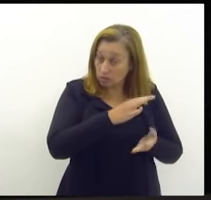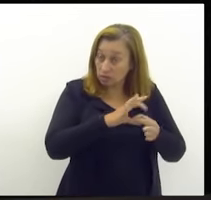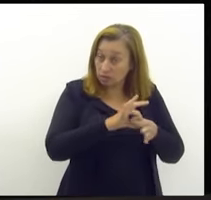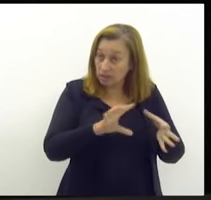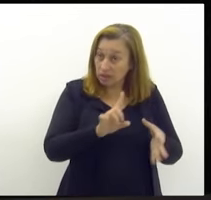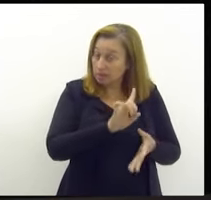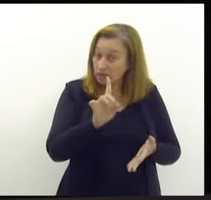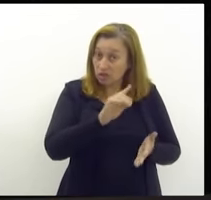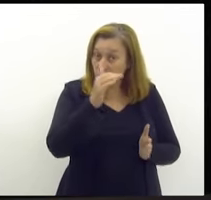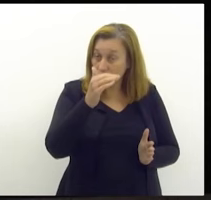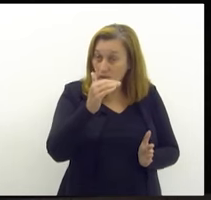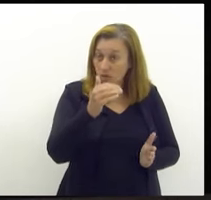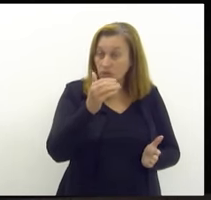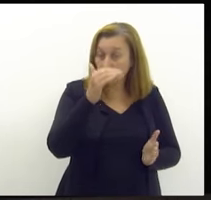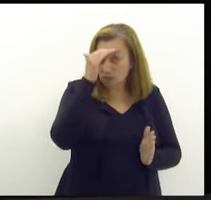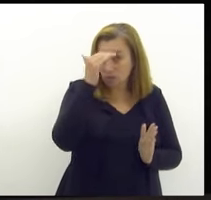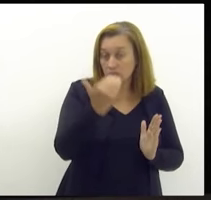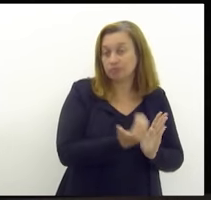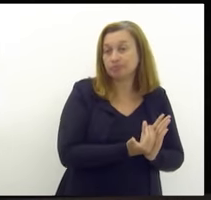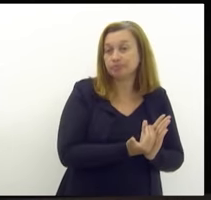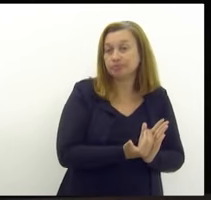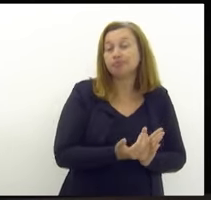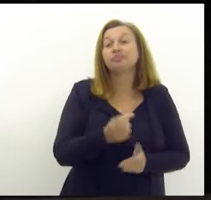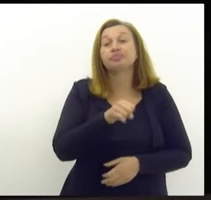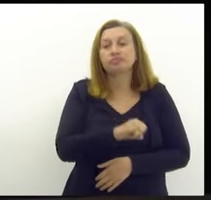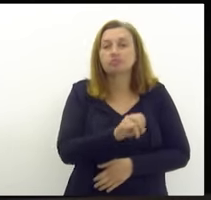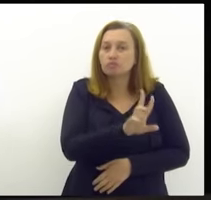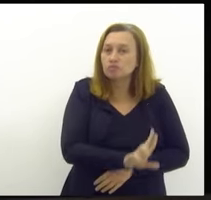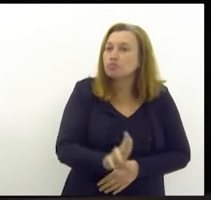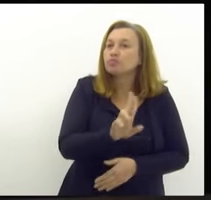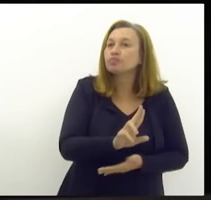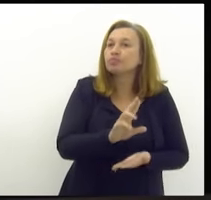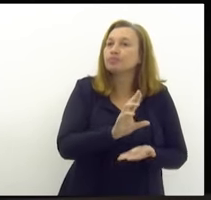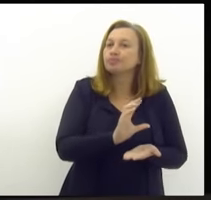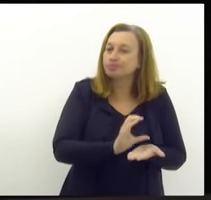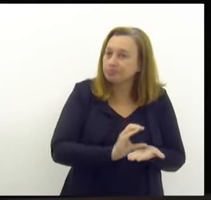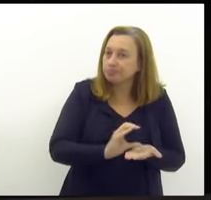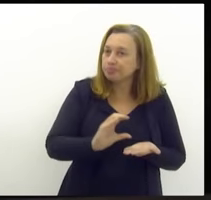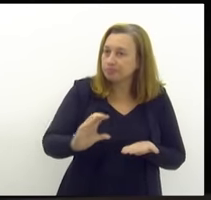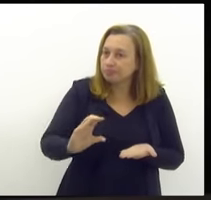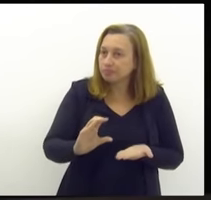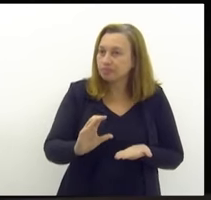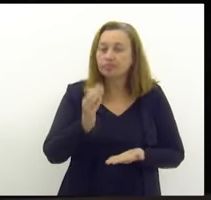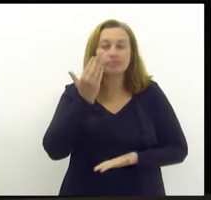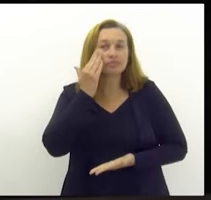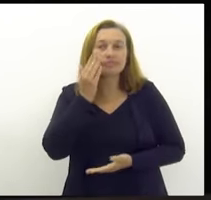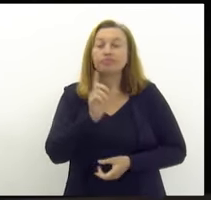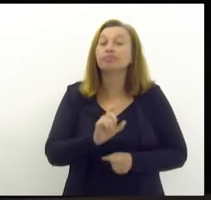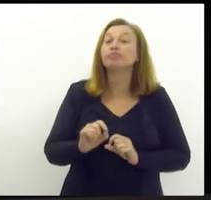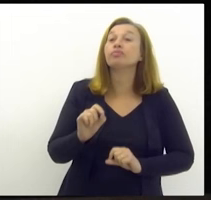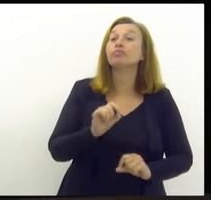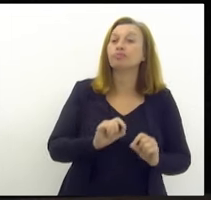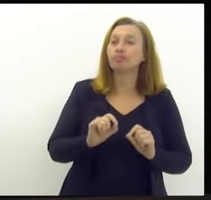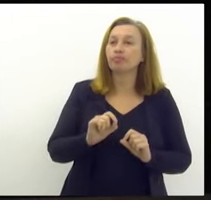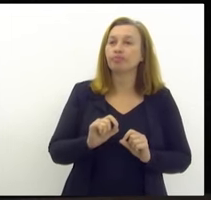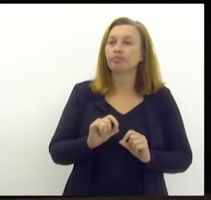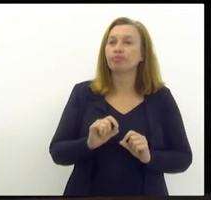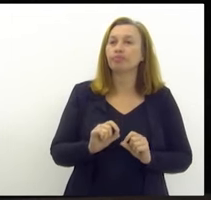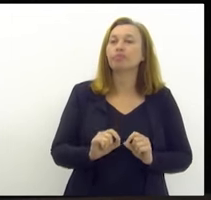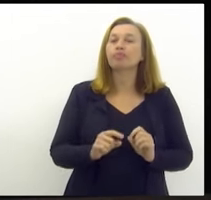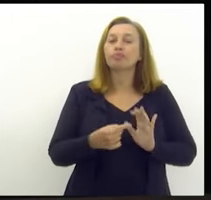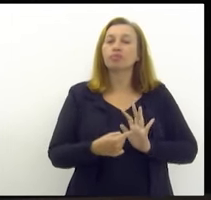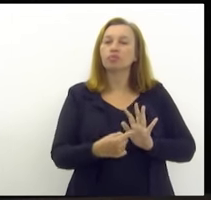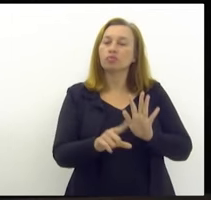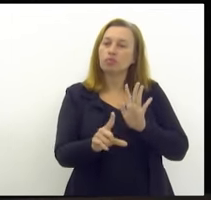foi liquidada portanto se a gente usa esse dinheiro o nosso entendimento é trazer para essa lei